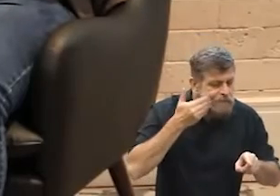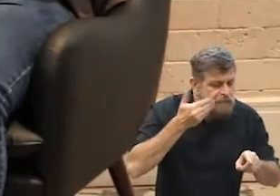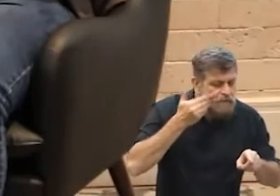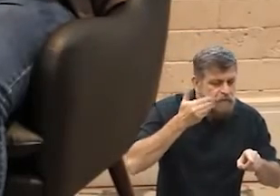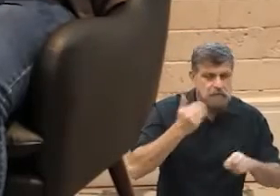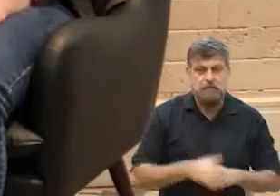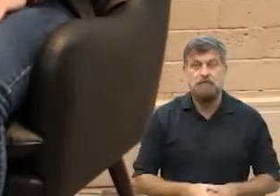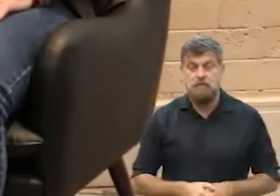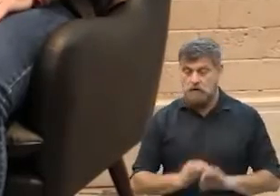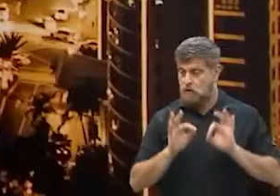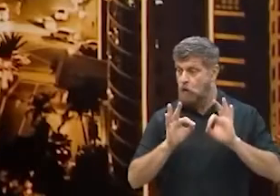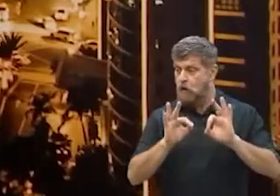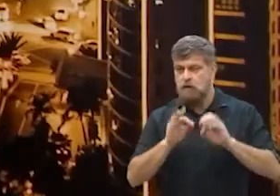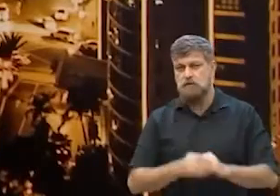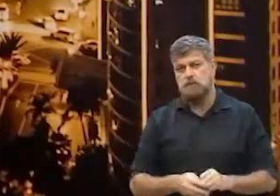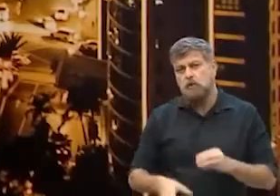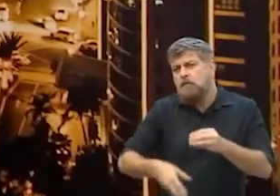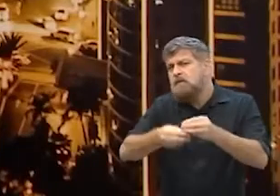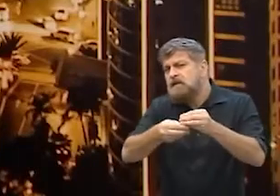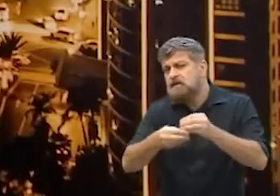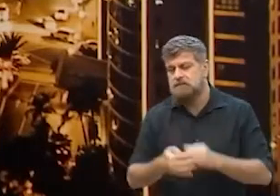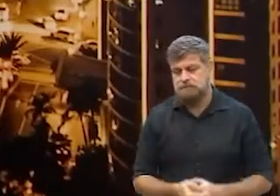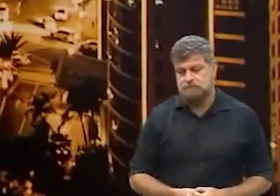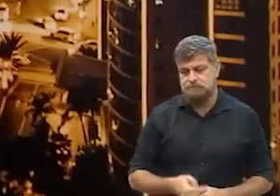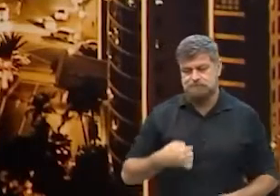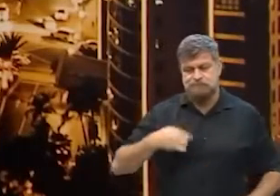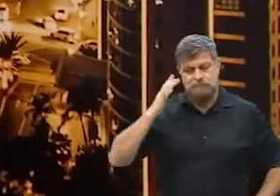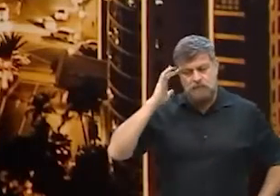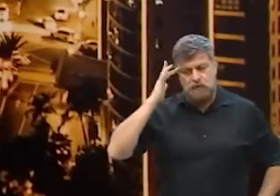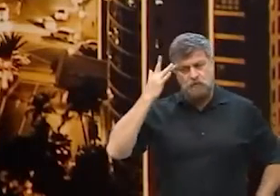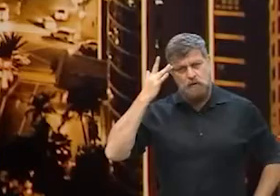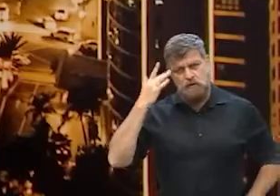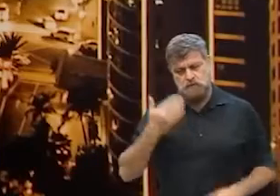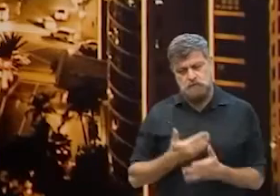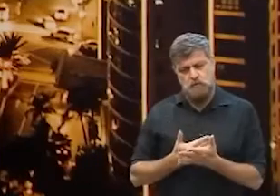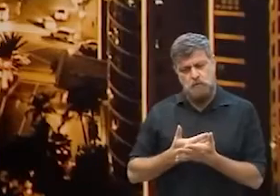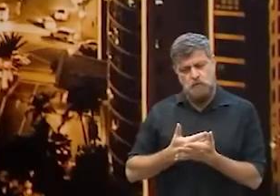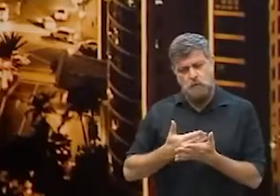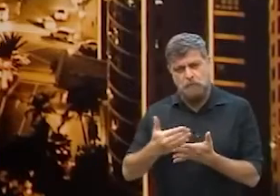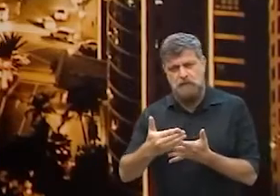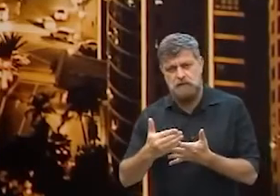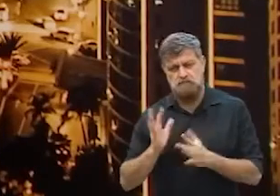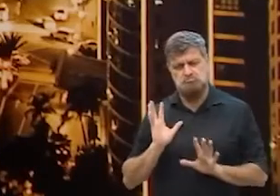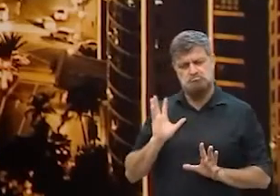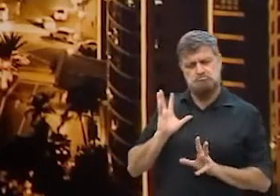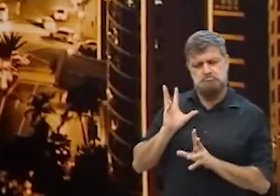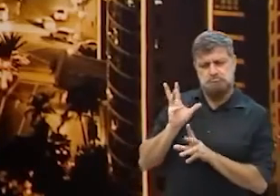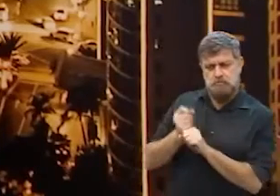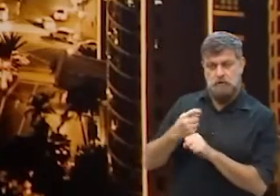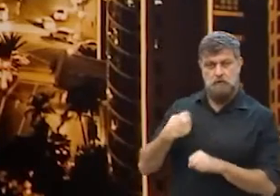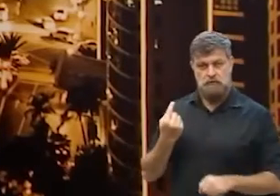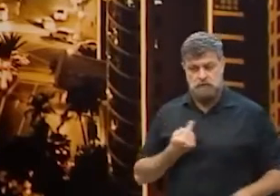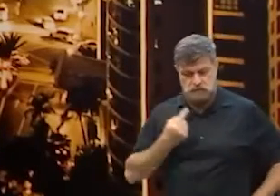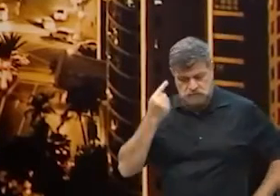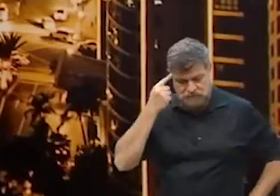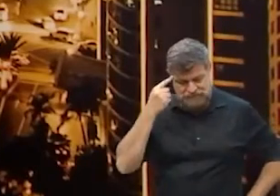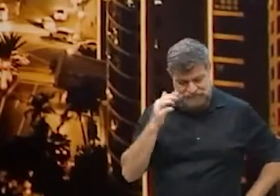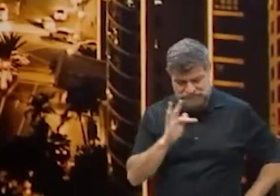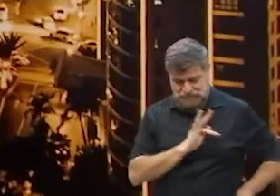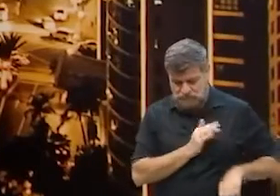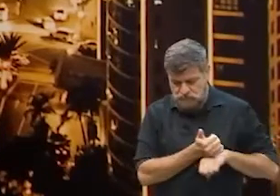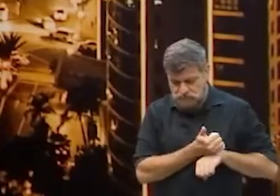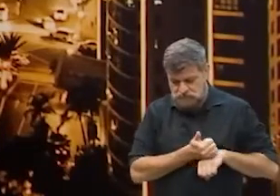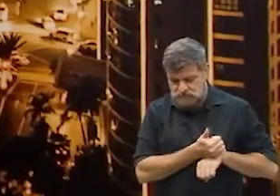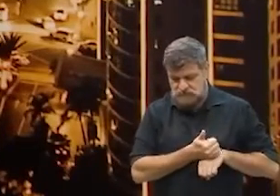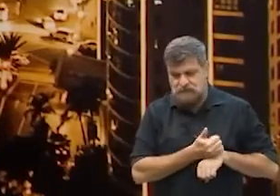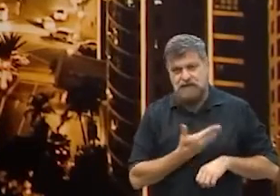que você queira colocar? Eu acho que de início, pessoal, de modo geral, né, quando a gente fala algo técnico, não é